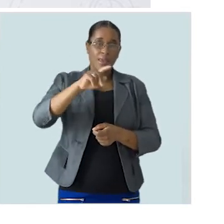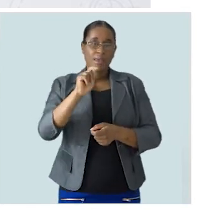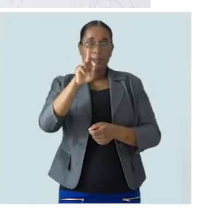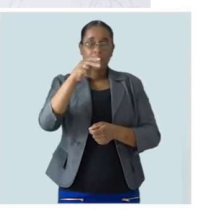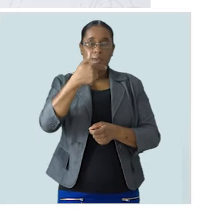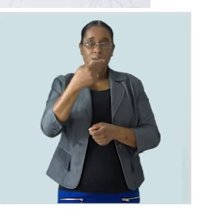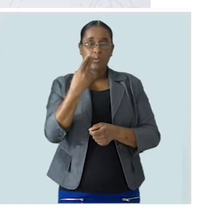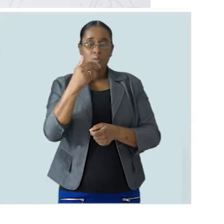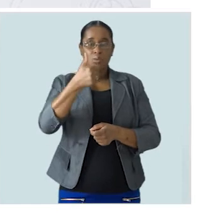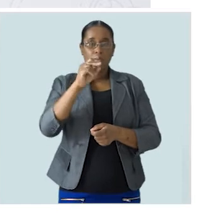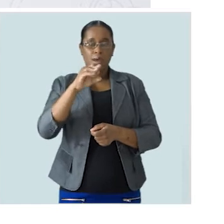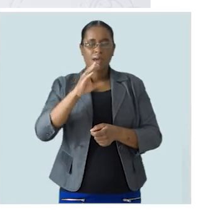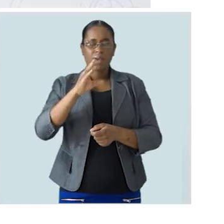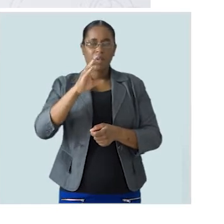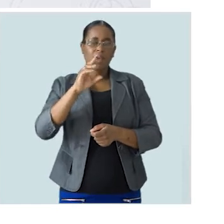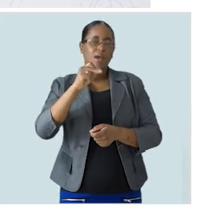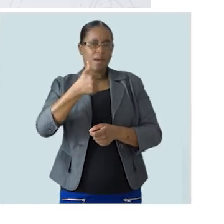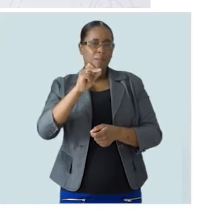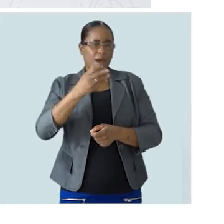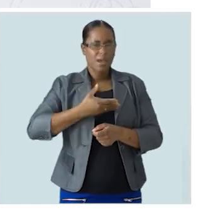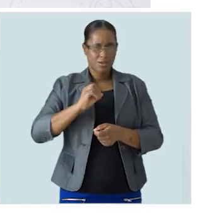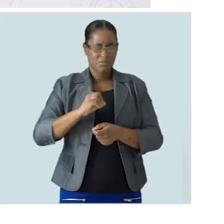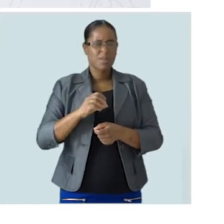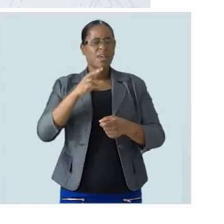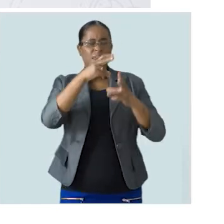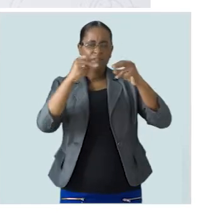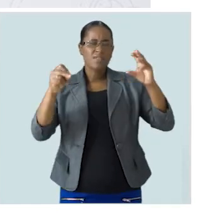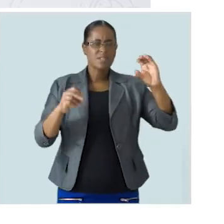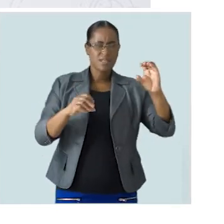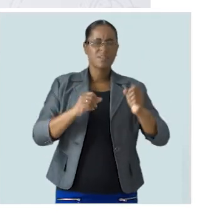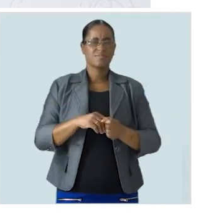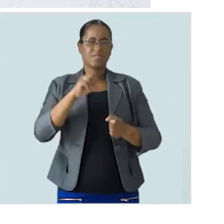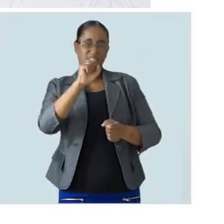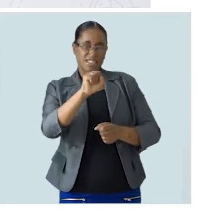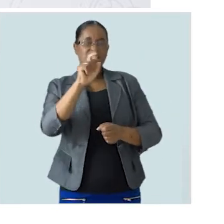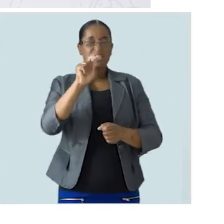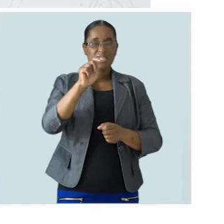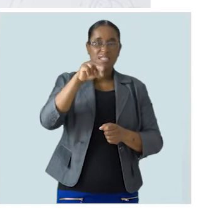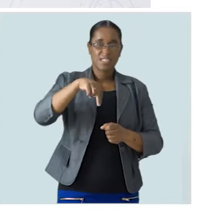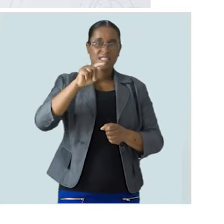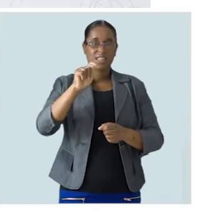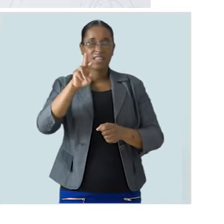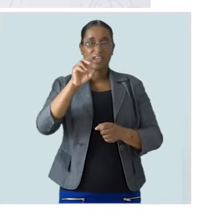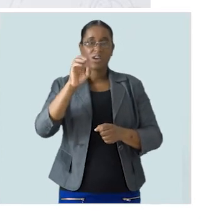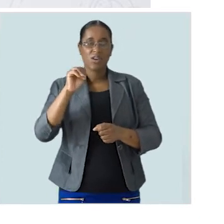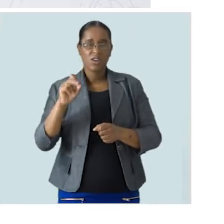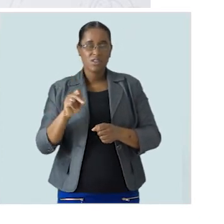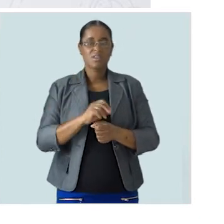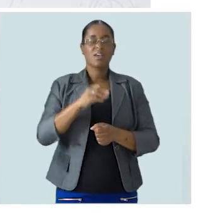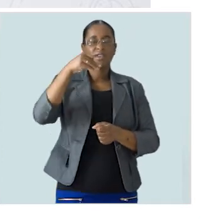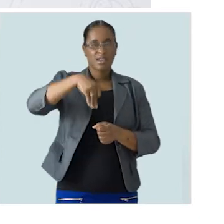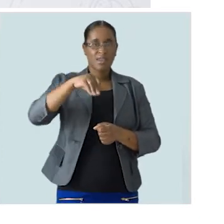Não ouvi? Muito bem. Generosa e prestável. Perfeito. Na linha